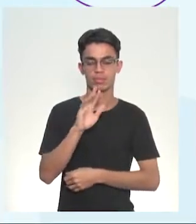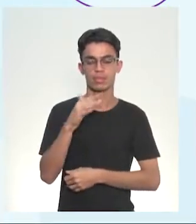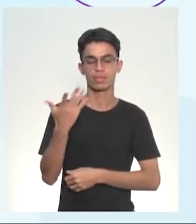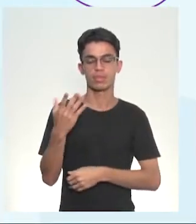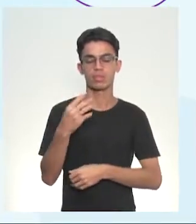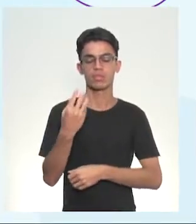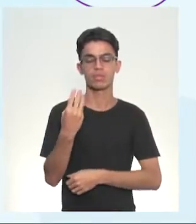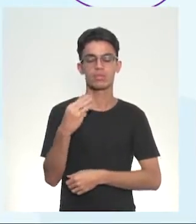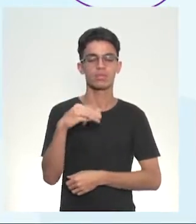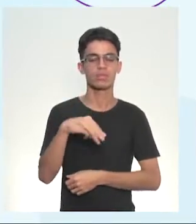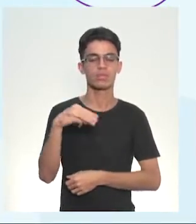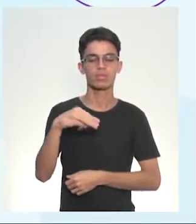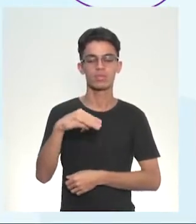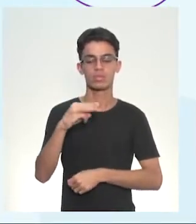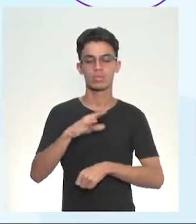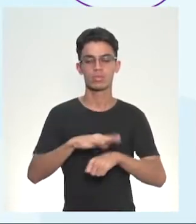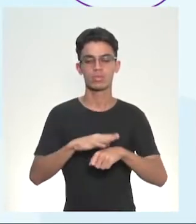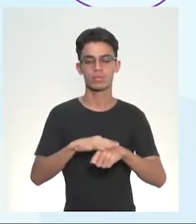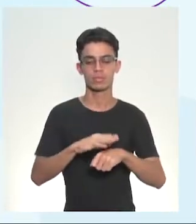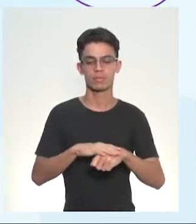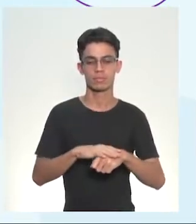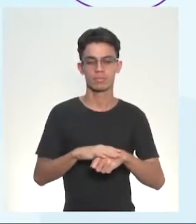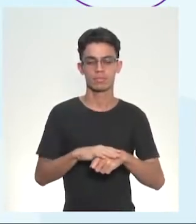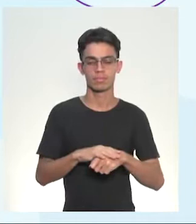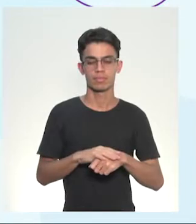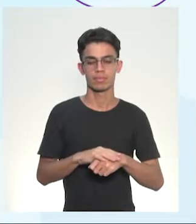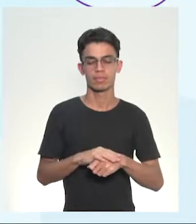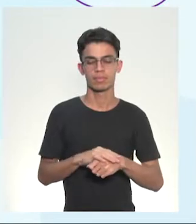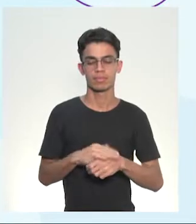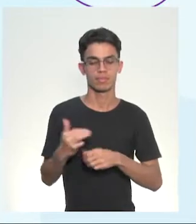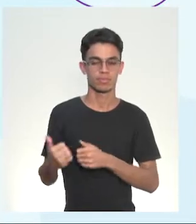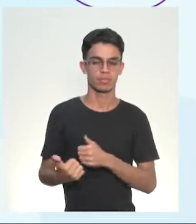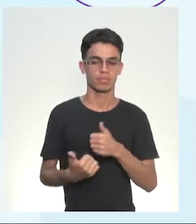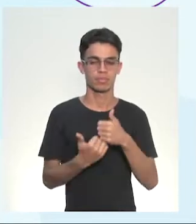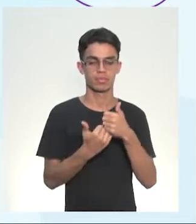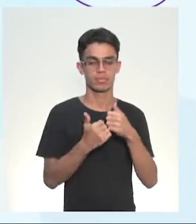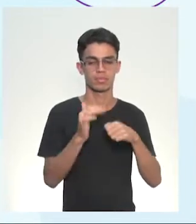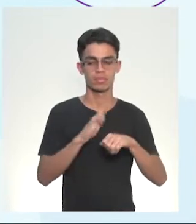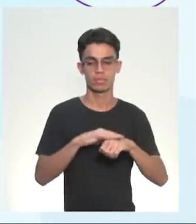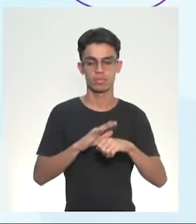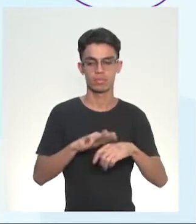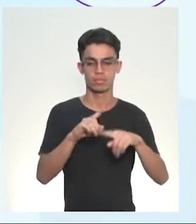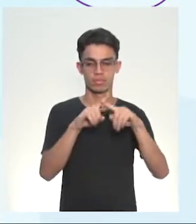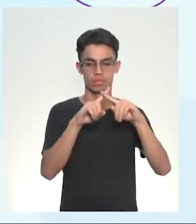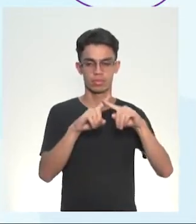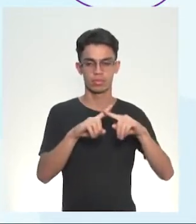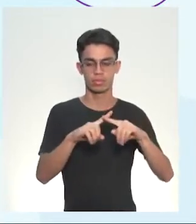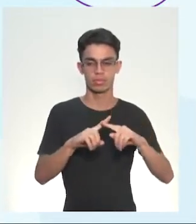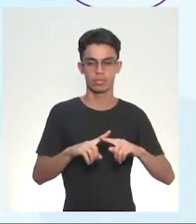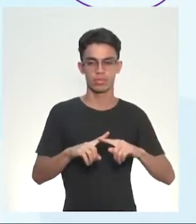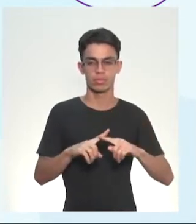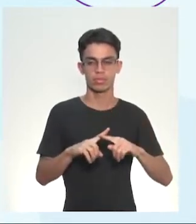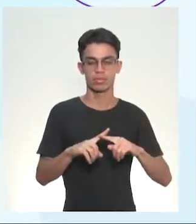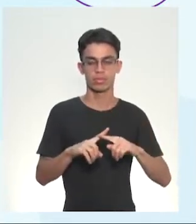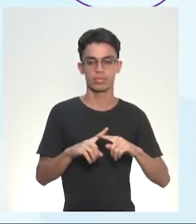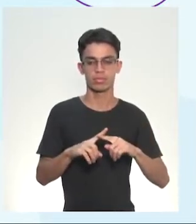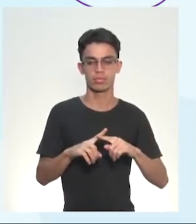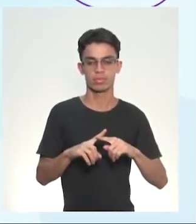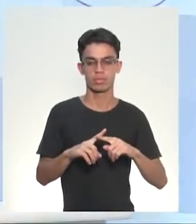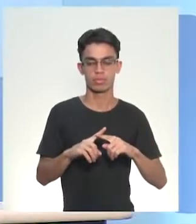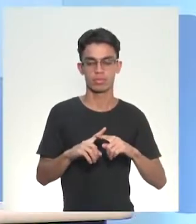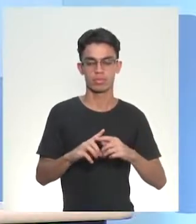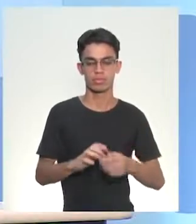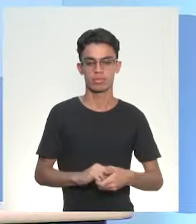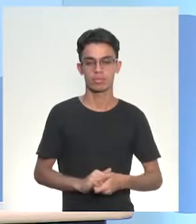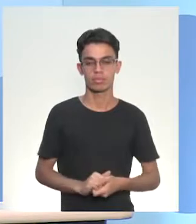Roberta, quanto tempo para essa atividade? Professor Inês, eles vão ter que substituir, fazer a multiplicação em cruz, né? Produto dos meios igual produto